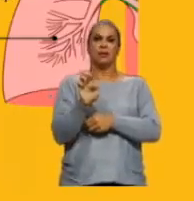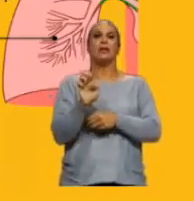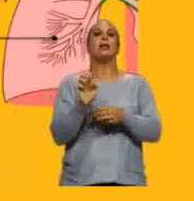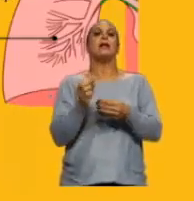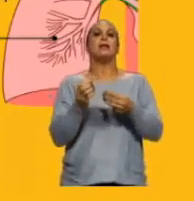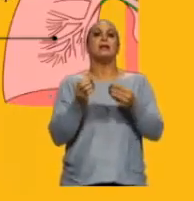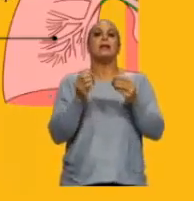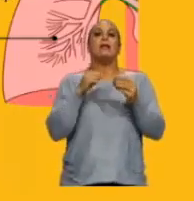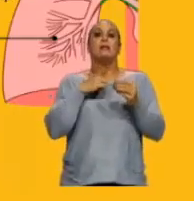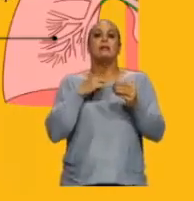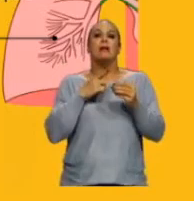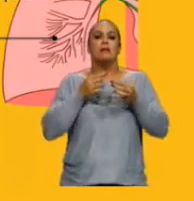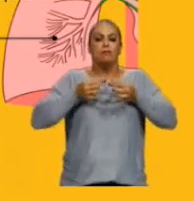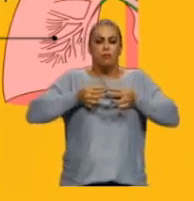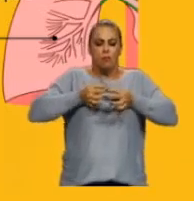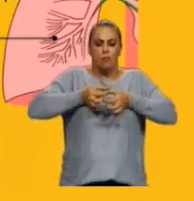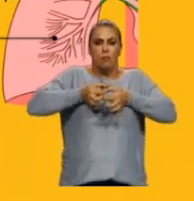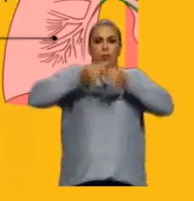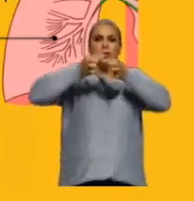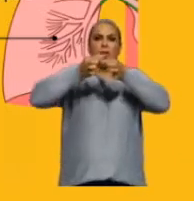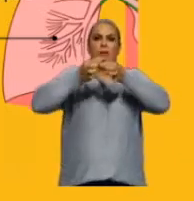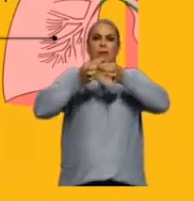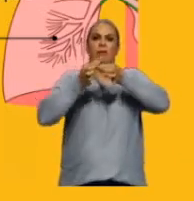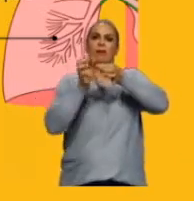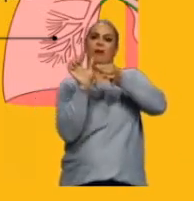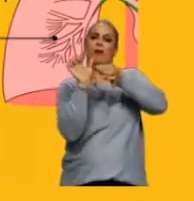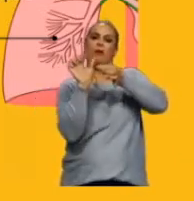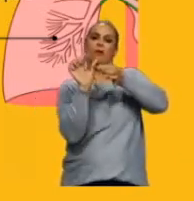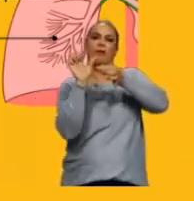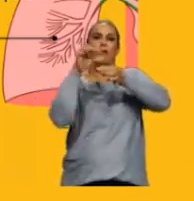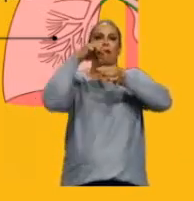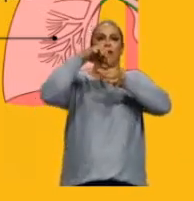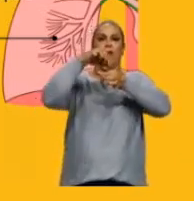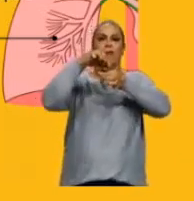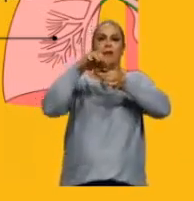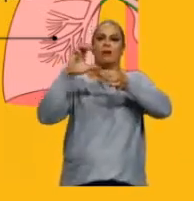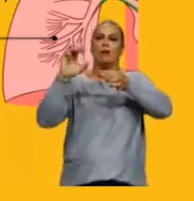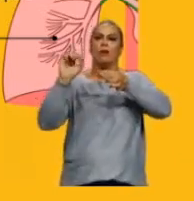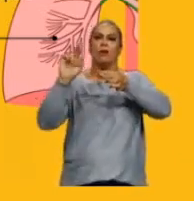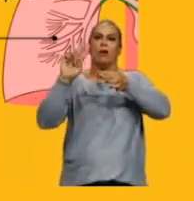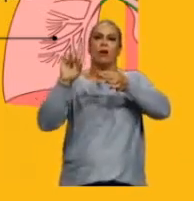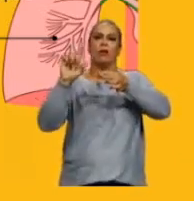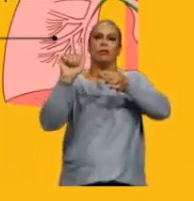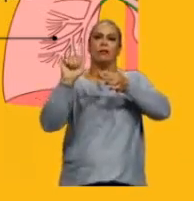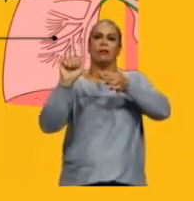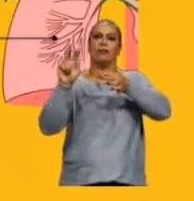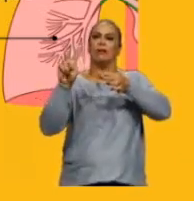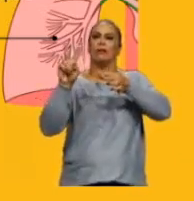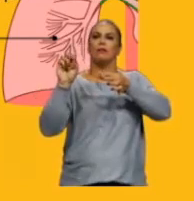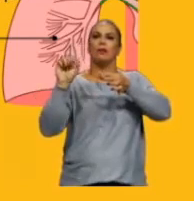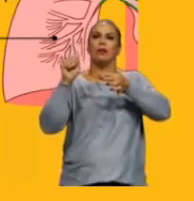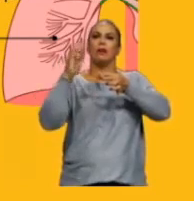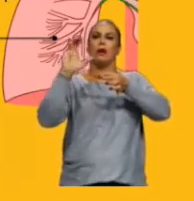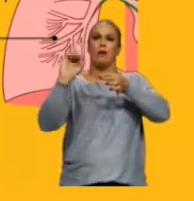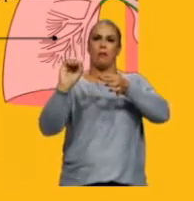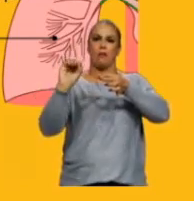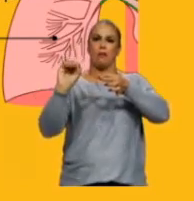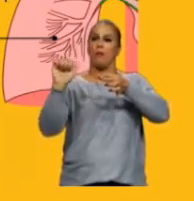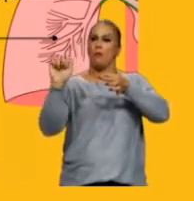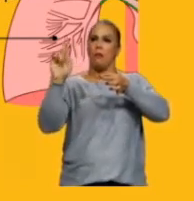pelas cordas vocais e essas cordas vocais, ao receber o ar, passa por movimentos, vibram essas cordas